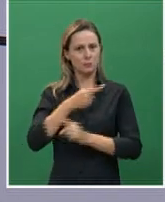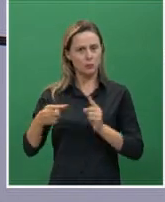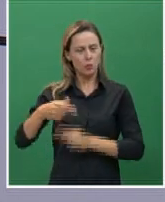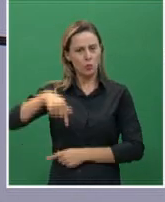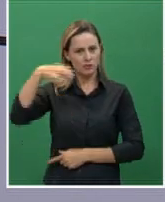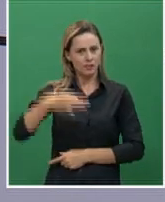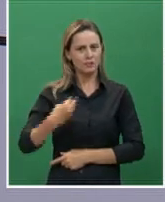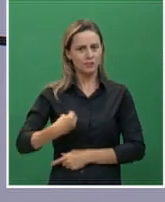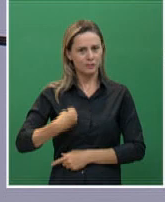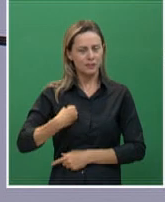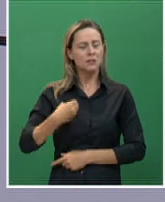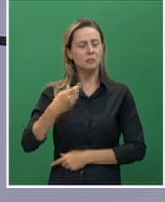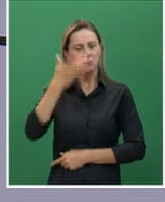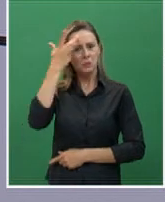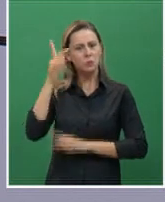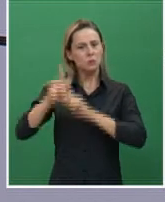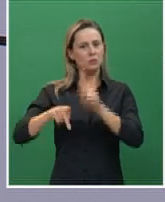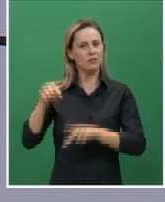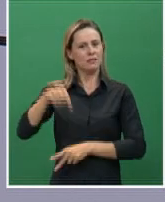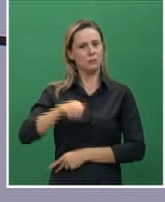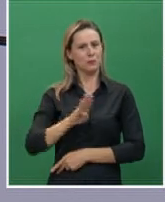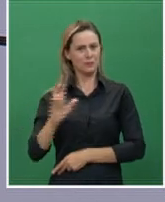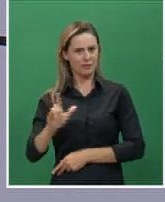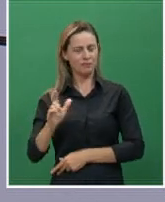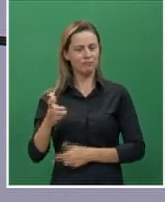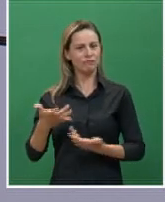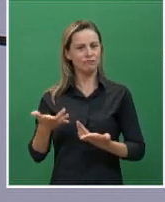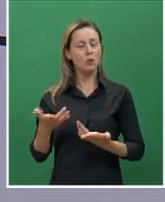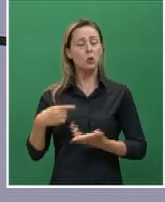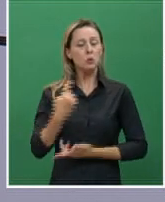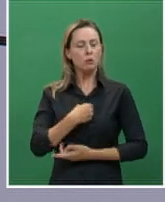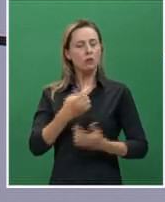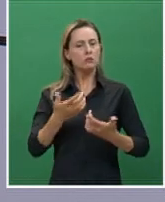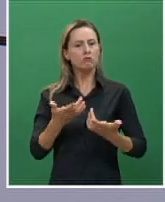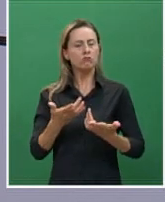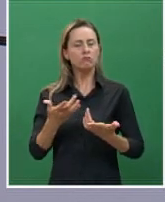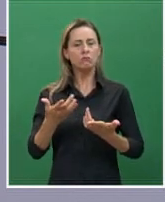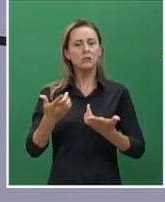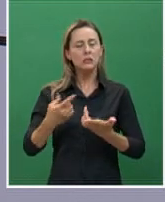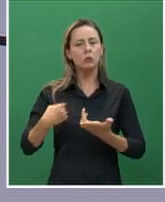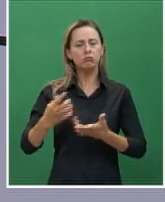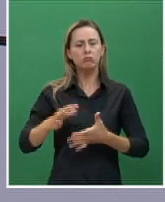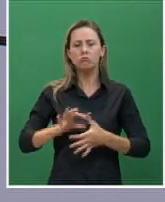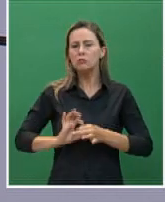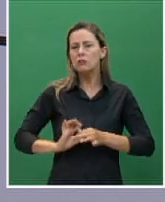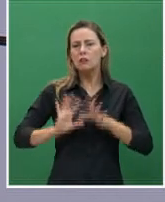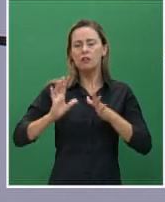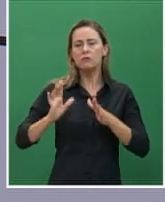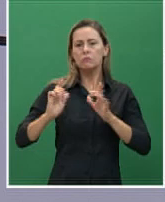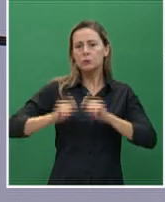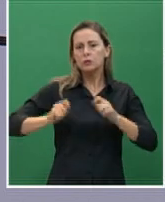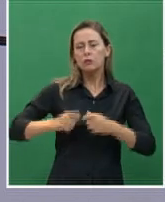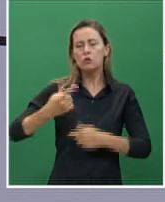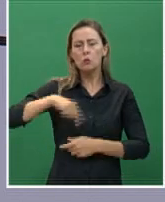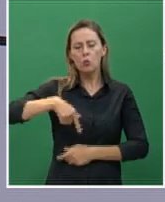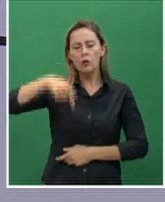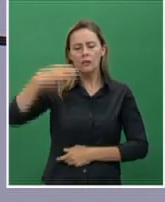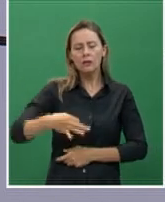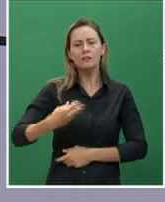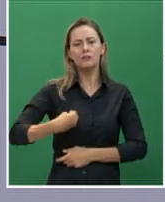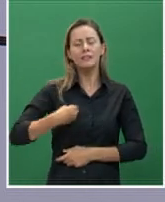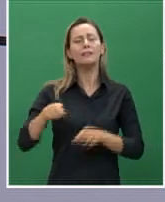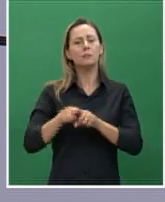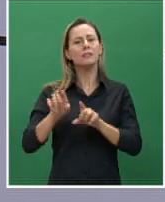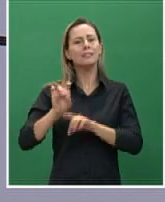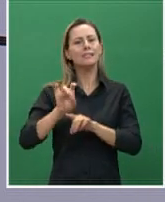a qualidade de vida da população de Blumenau nós estamos nos dispondo a fortalecer as ações para levar qualidade de vida serviços saúde